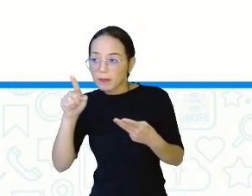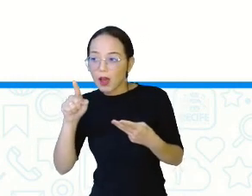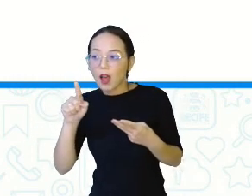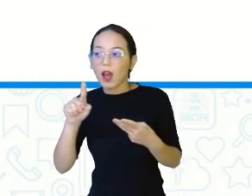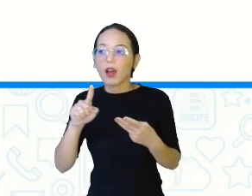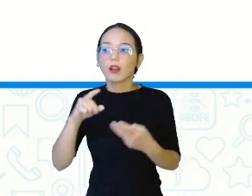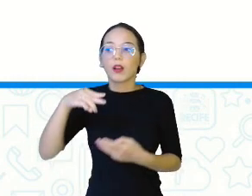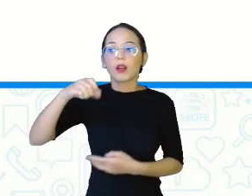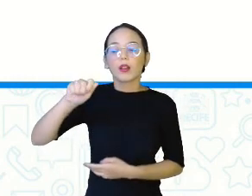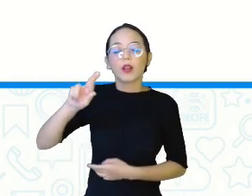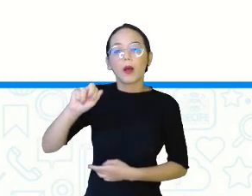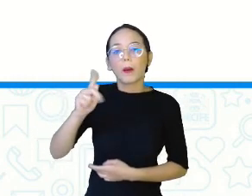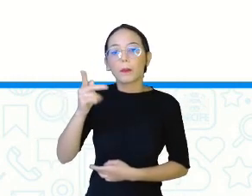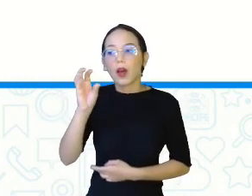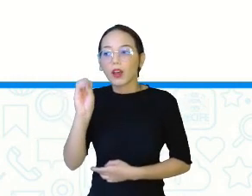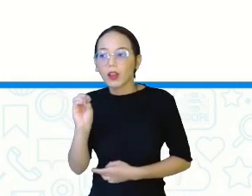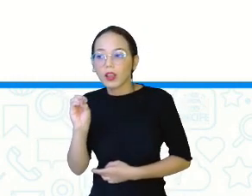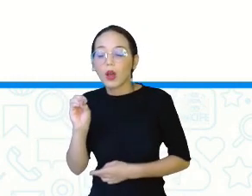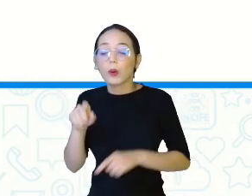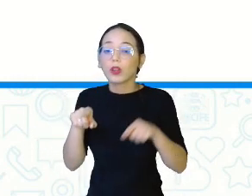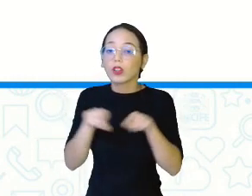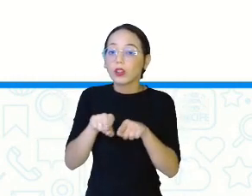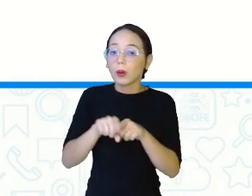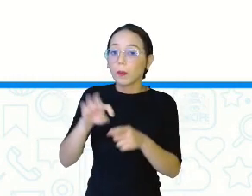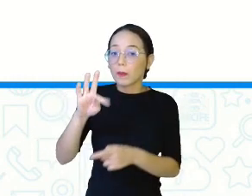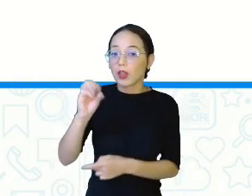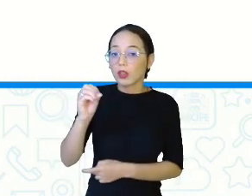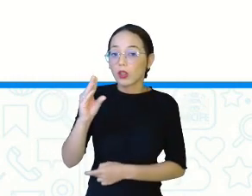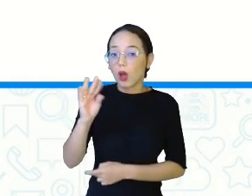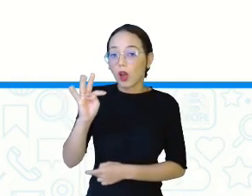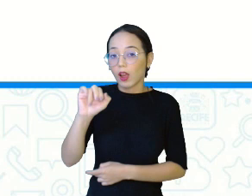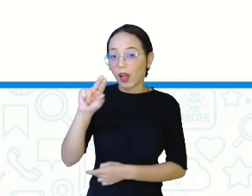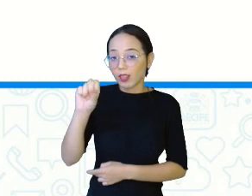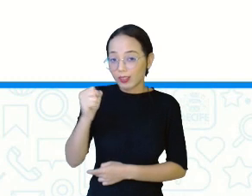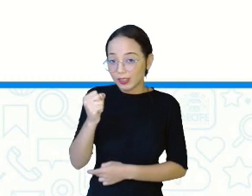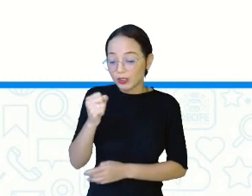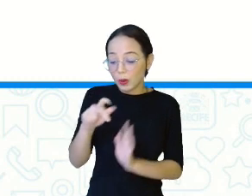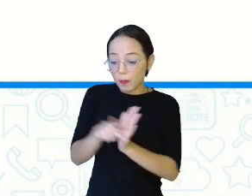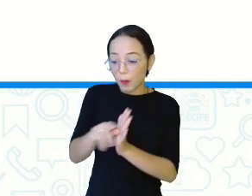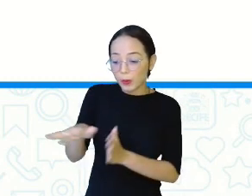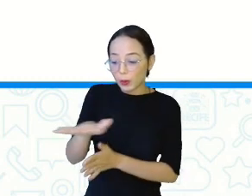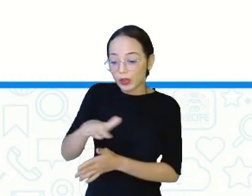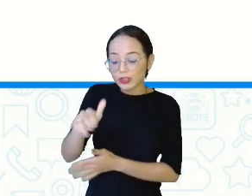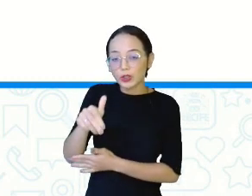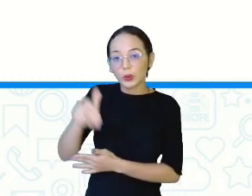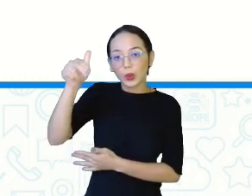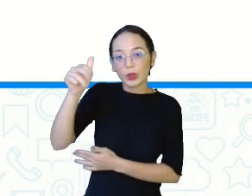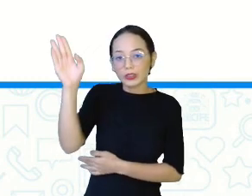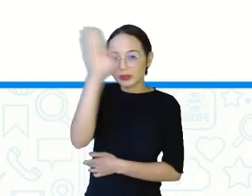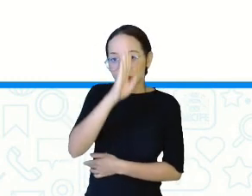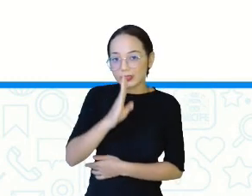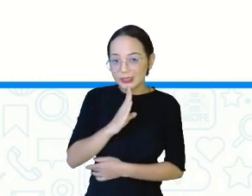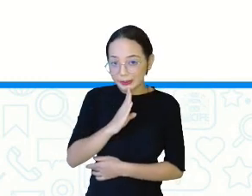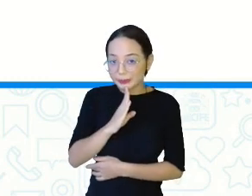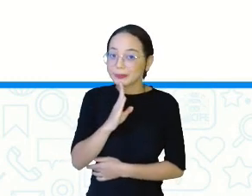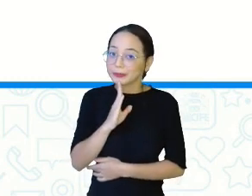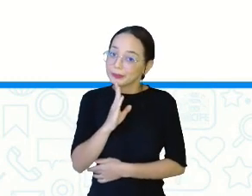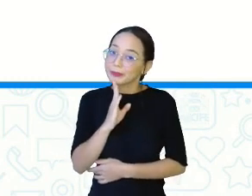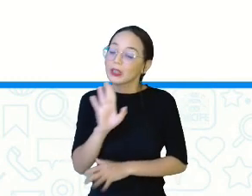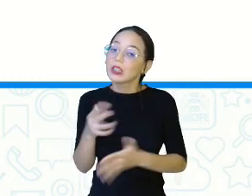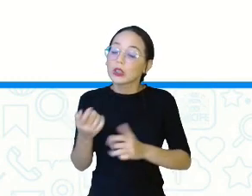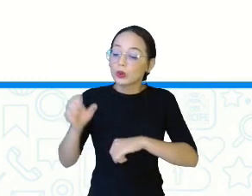Amapá, Maranhão e Tocantins, na região norte do Brasil.